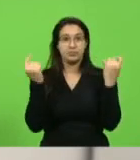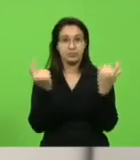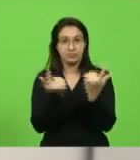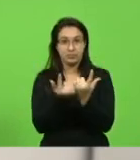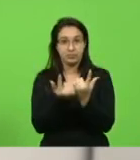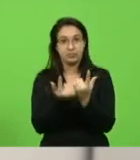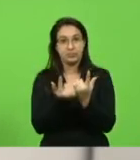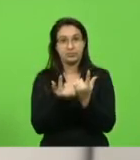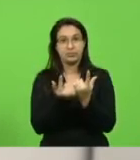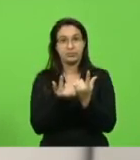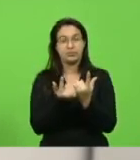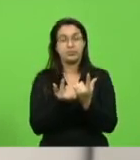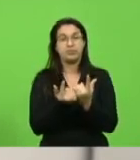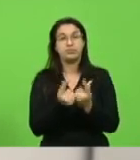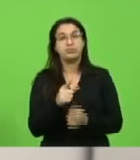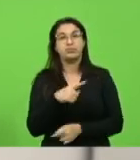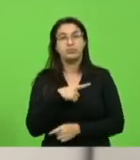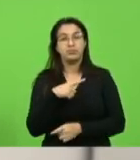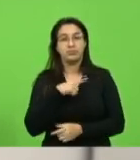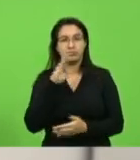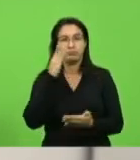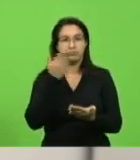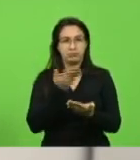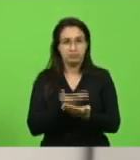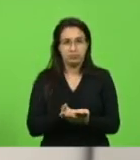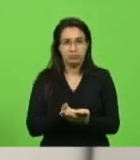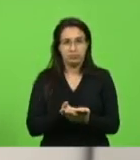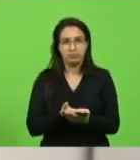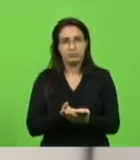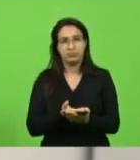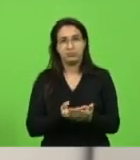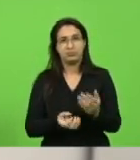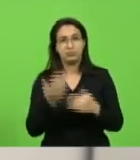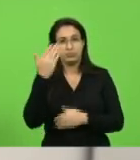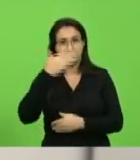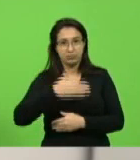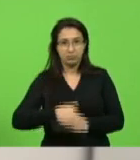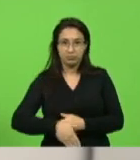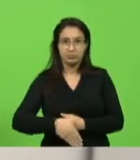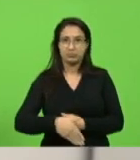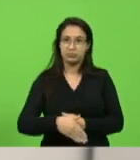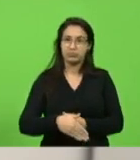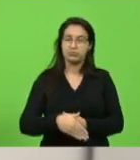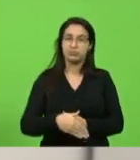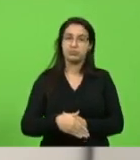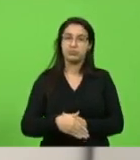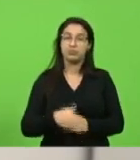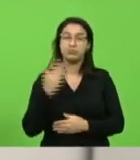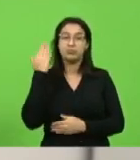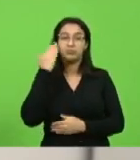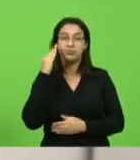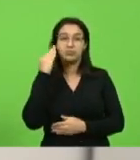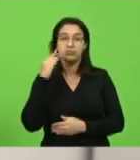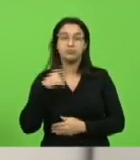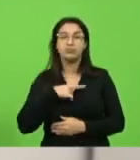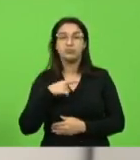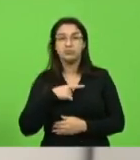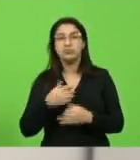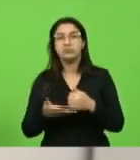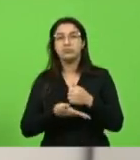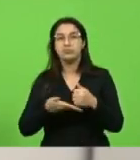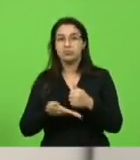com aso nos elementos de convicção perante ela produzidos, entendeu-se haver amparo para autorizar